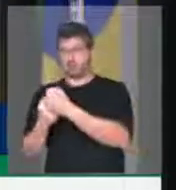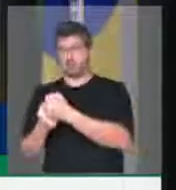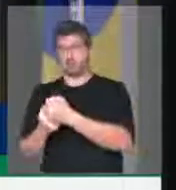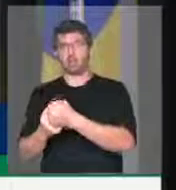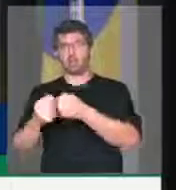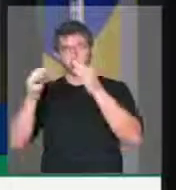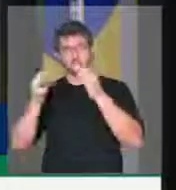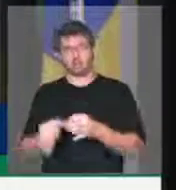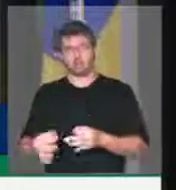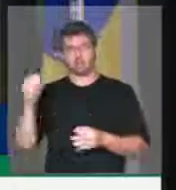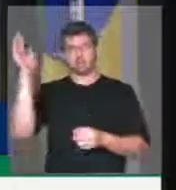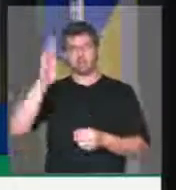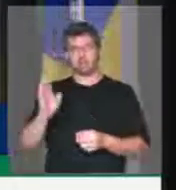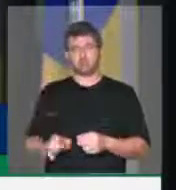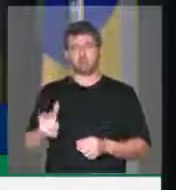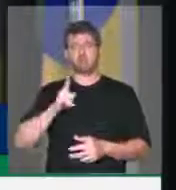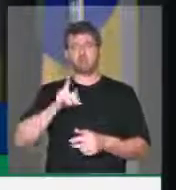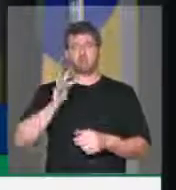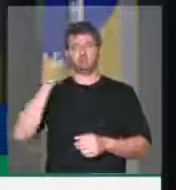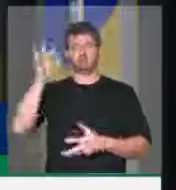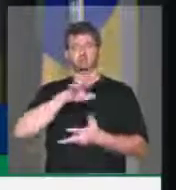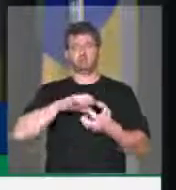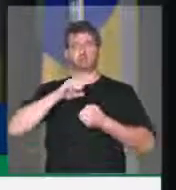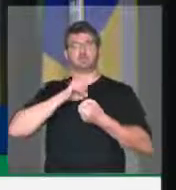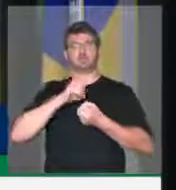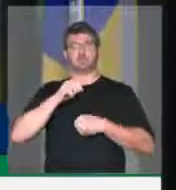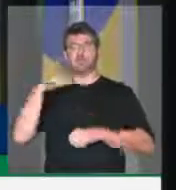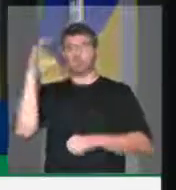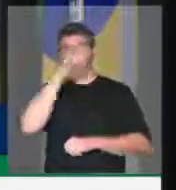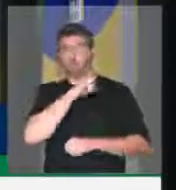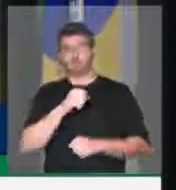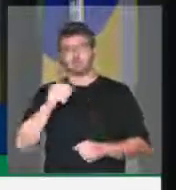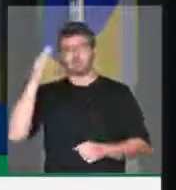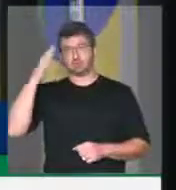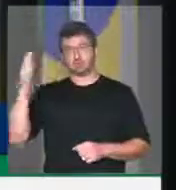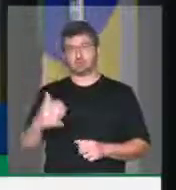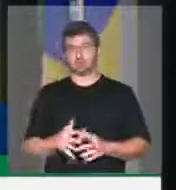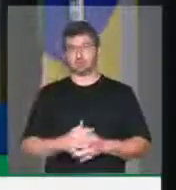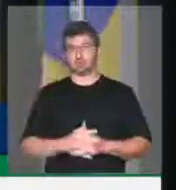que o Brasil terá um desenvolvimento sustentável a curto prazo. Muito obrigado, senhor presidente.